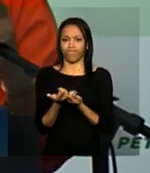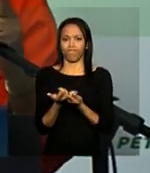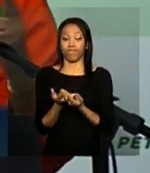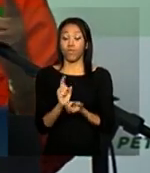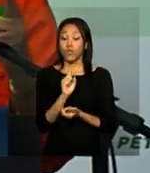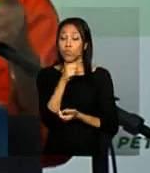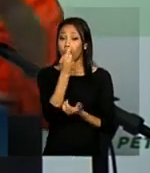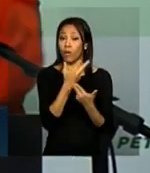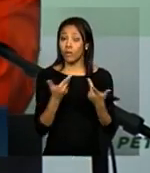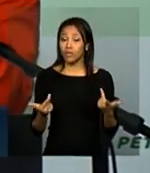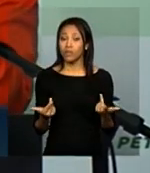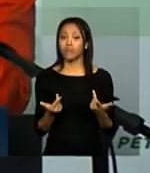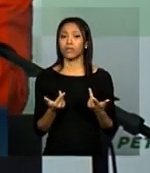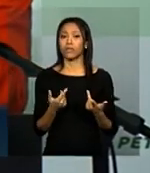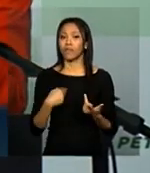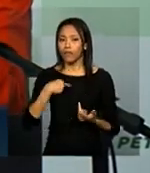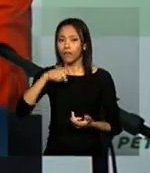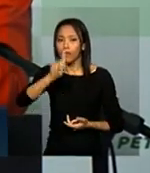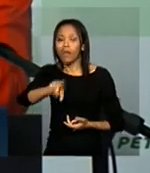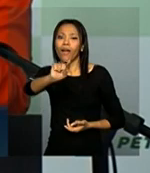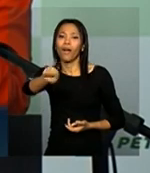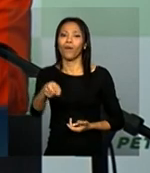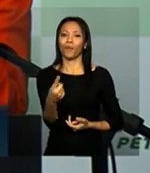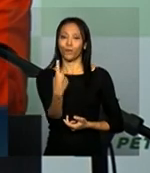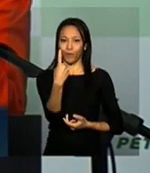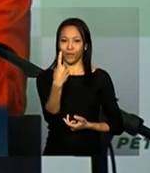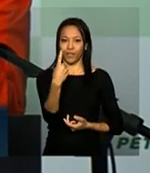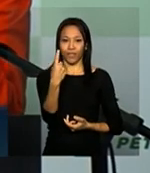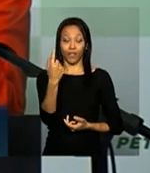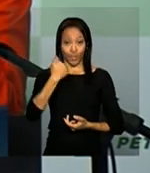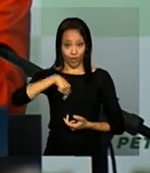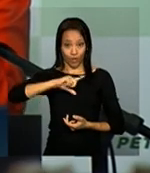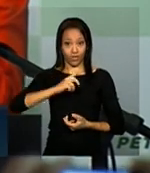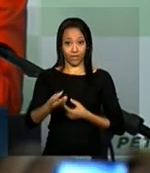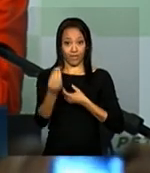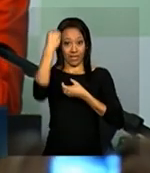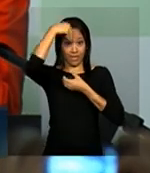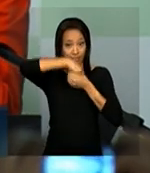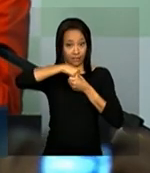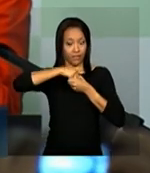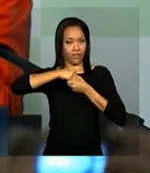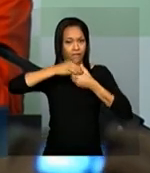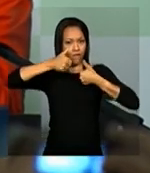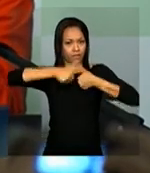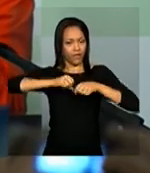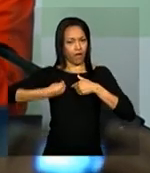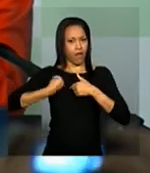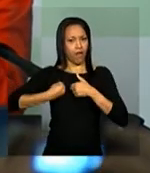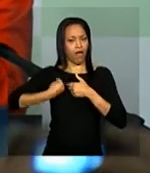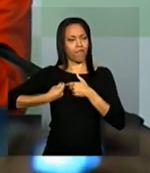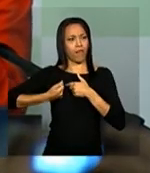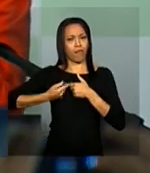é a única que a gente carrega para a vida inteira,